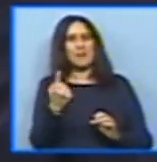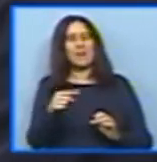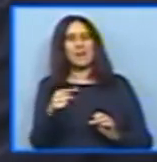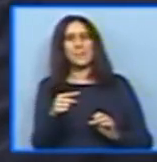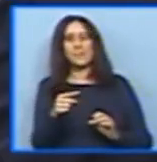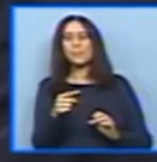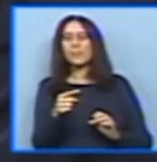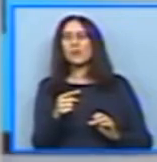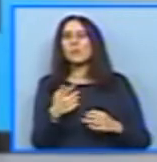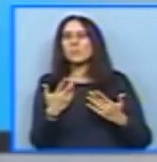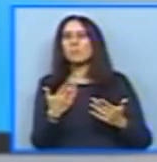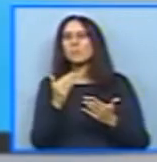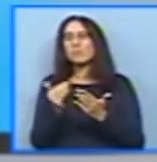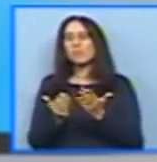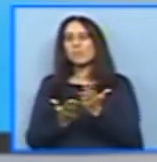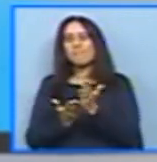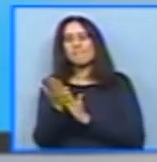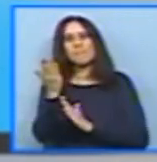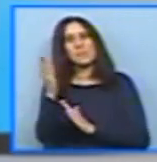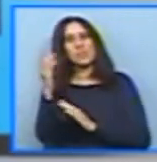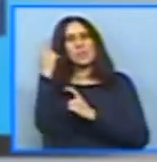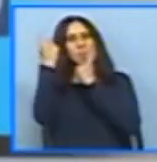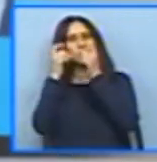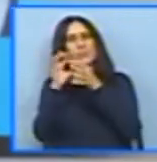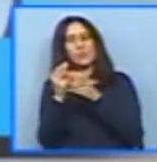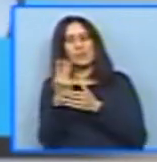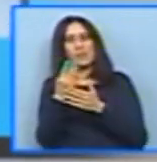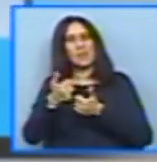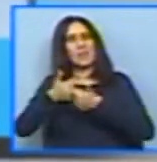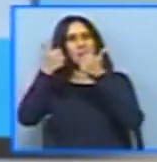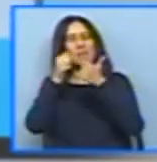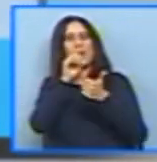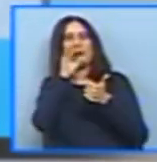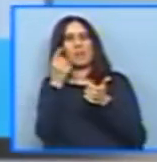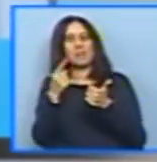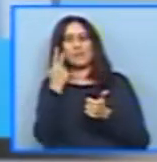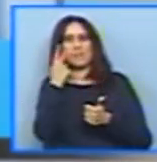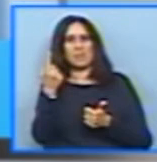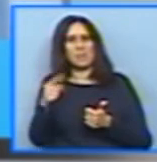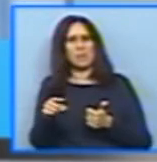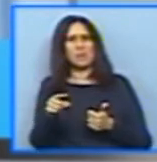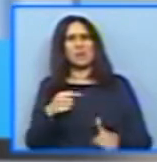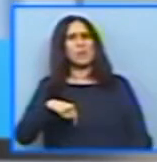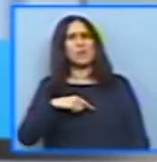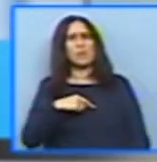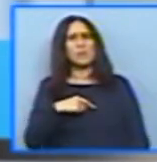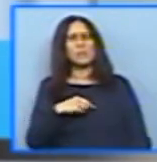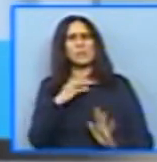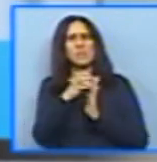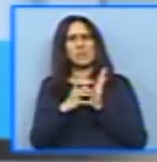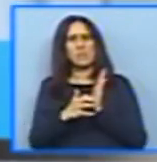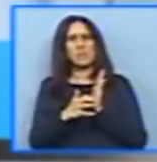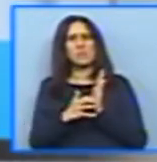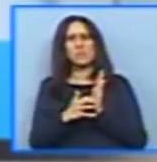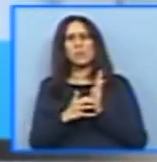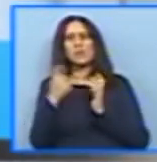fraguar-se, a gerar-se o que é já a reflexão sobre a Trindade que está a ser experimentada e vivida. Portanto, não precisamos aos textos que digam o